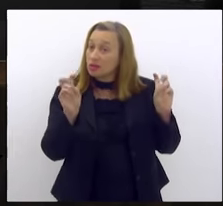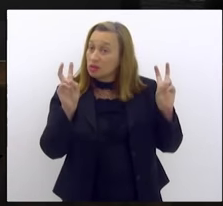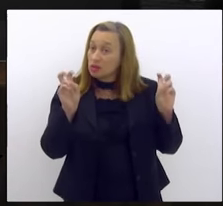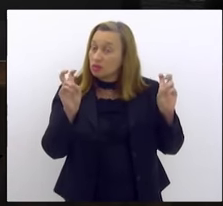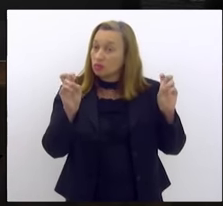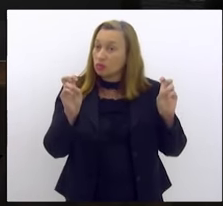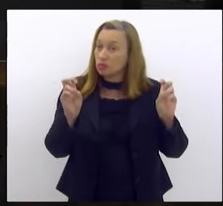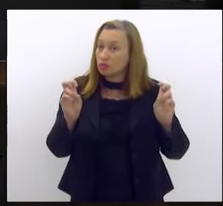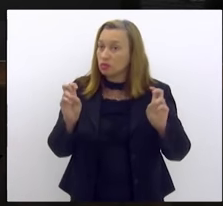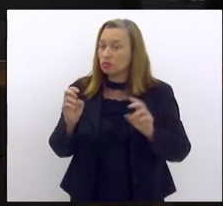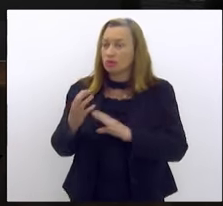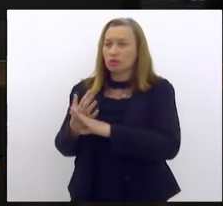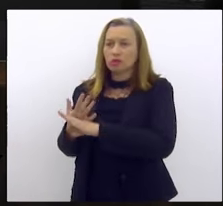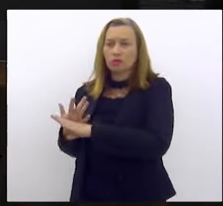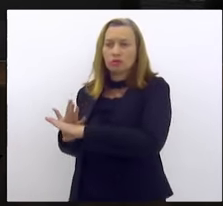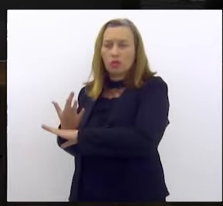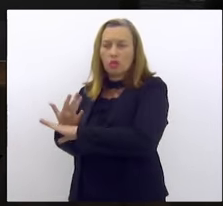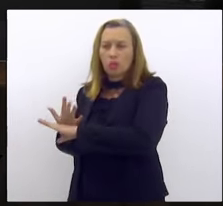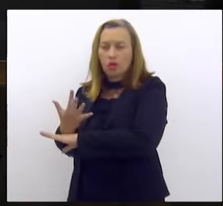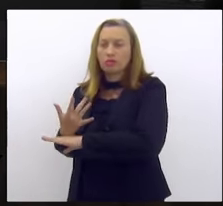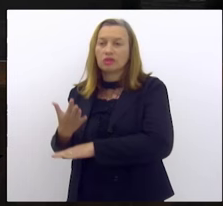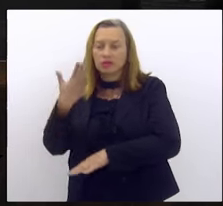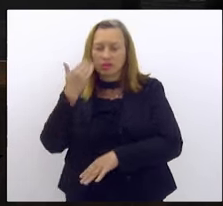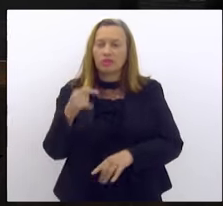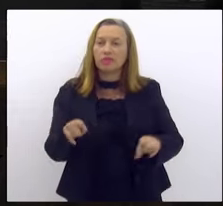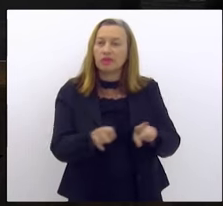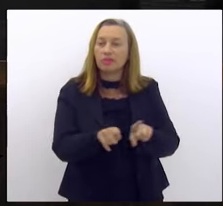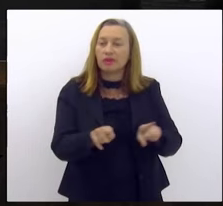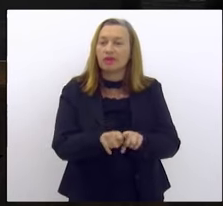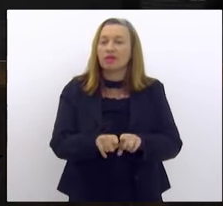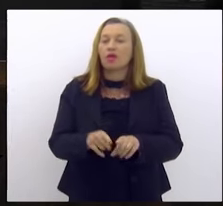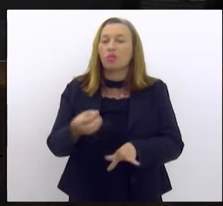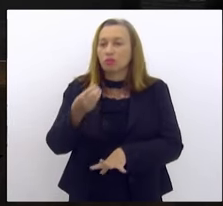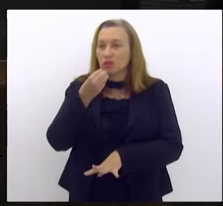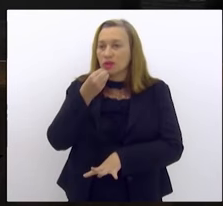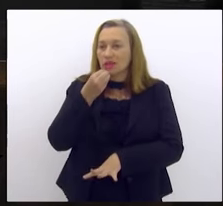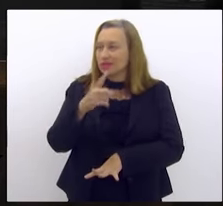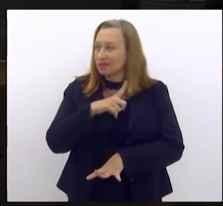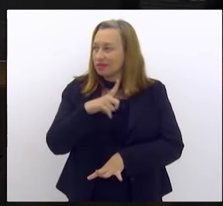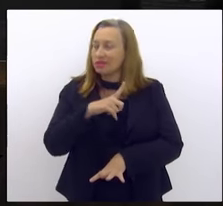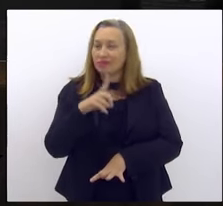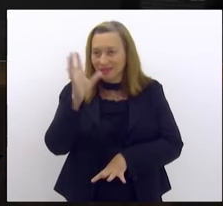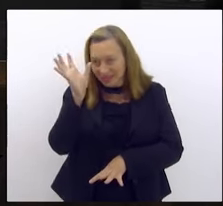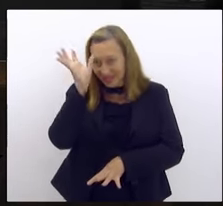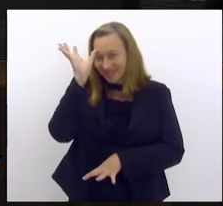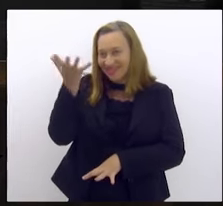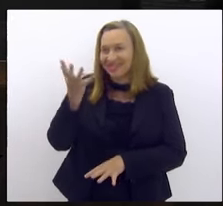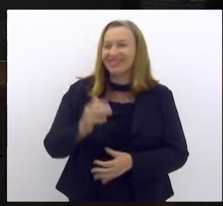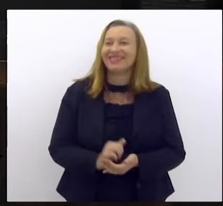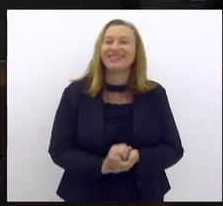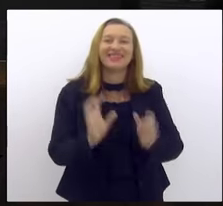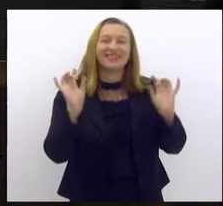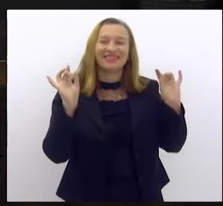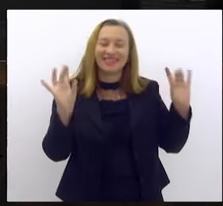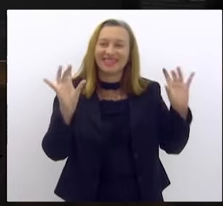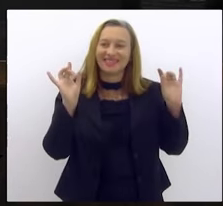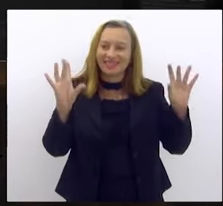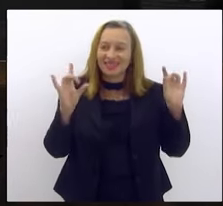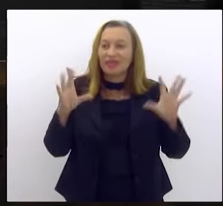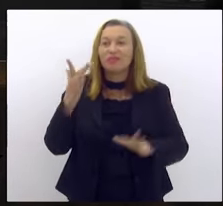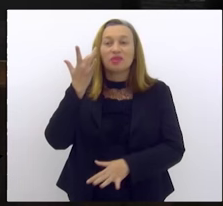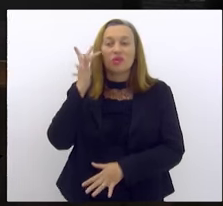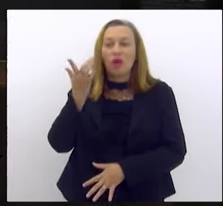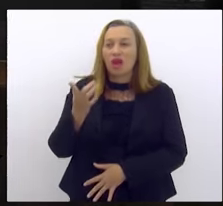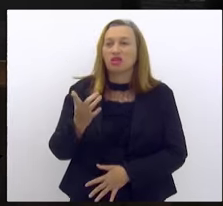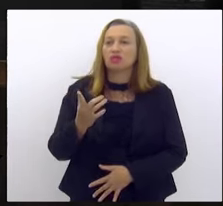UERJ. Pelo que a gente sabe até então, acho que tem grande chance de a gente estar resolvendo esse impasse. Em especial, eu acho, para